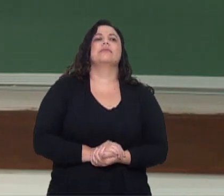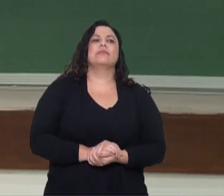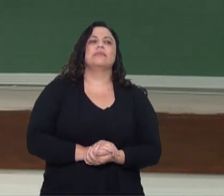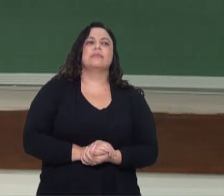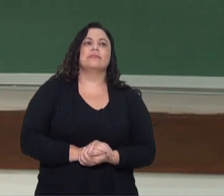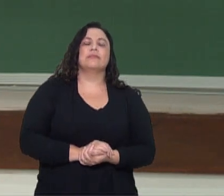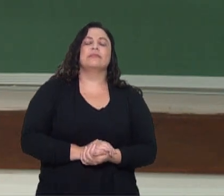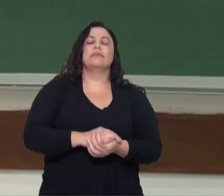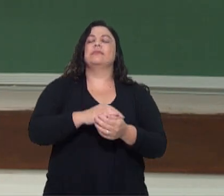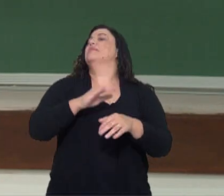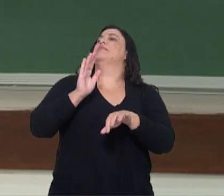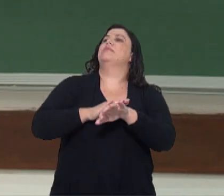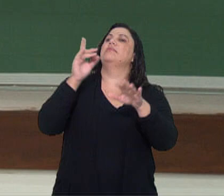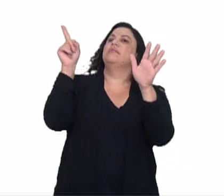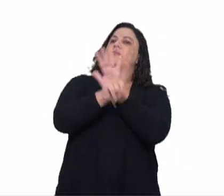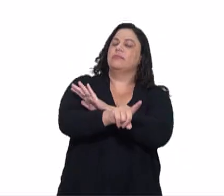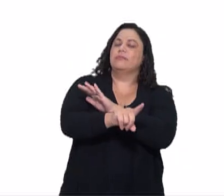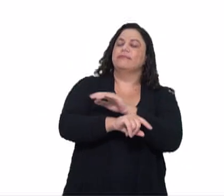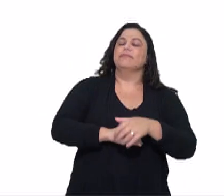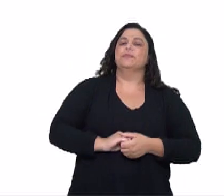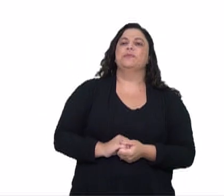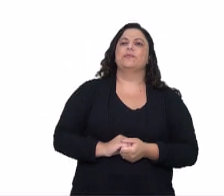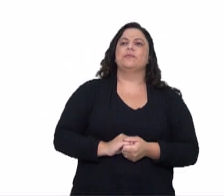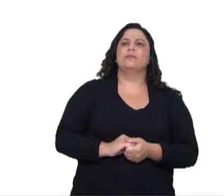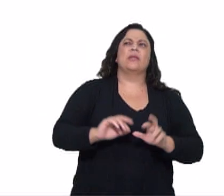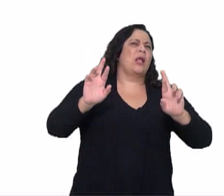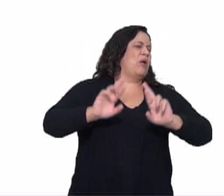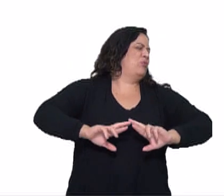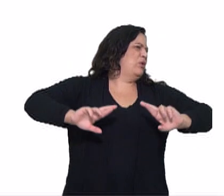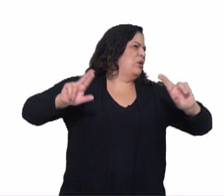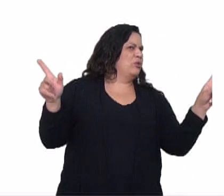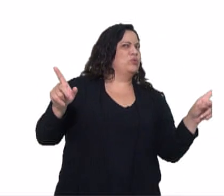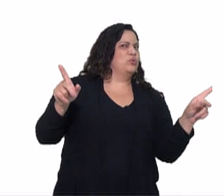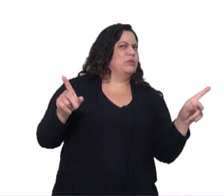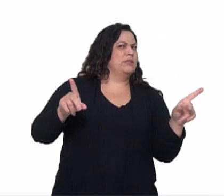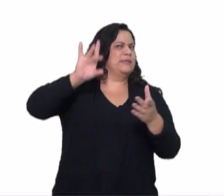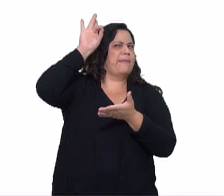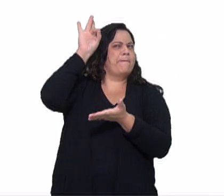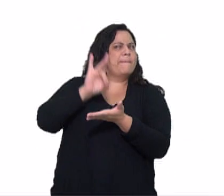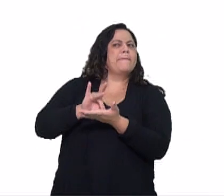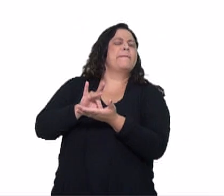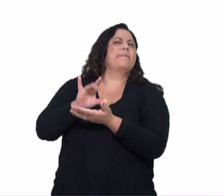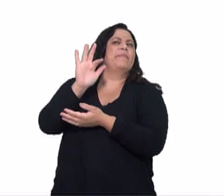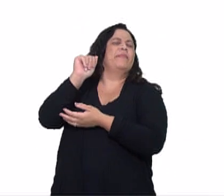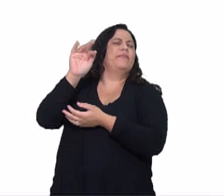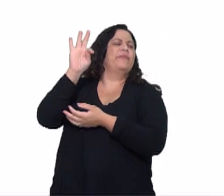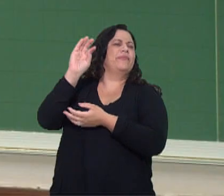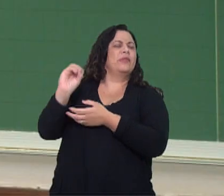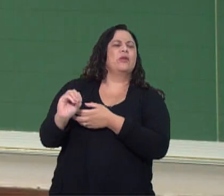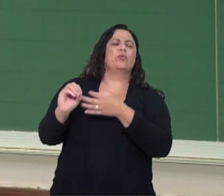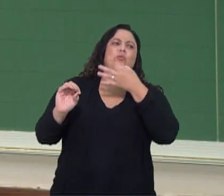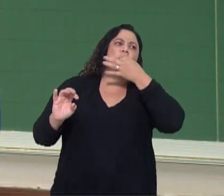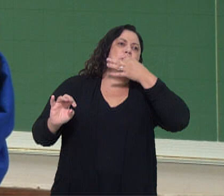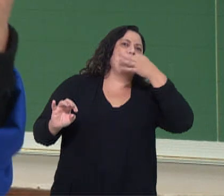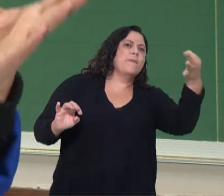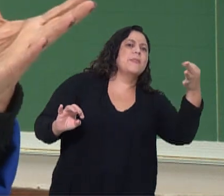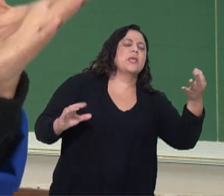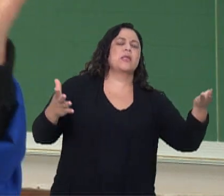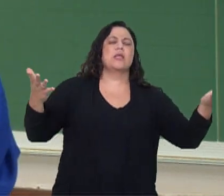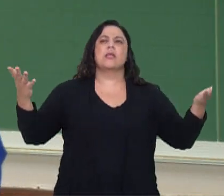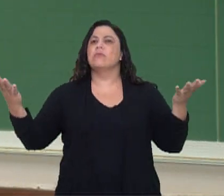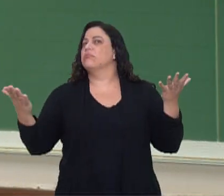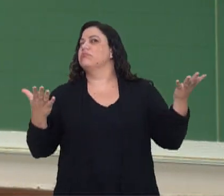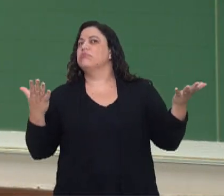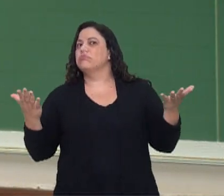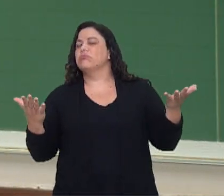Mais um quiz. Qual a diferença entre fato e opinião? Nós sabemos que a opinião é uma